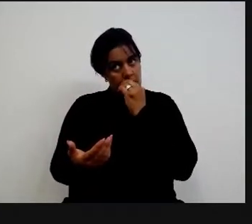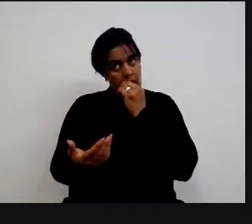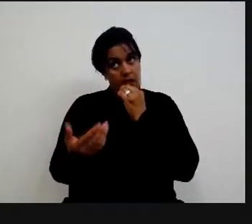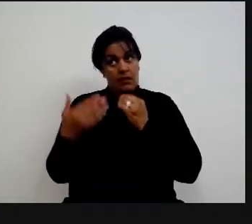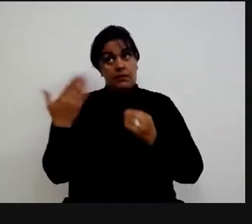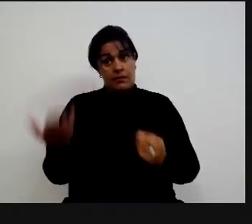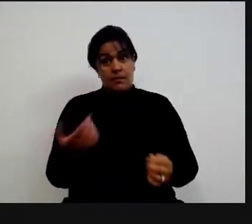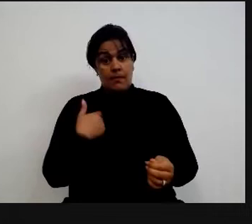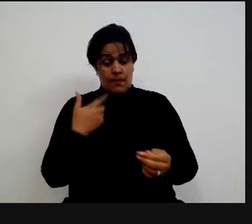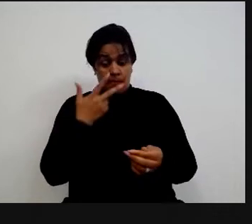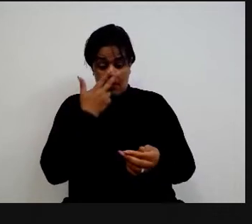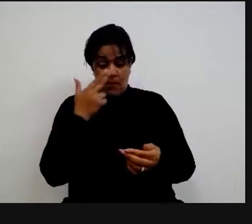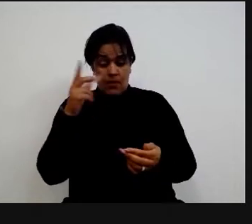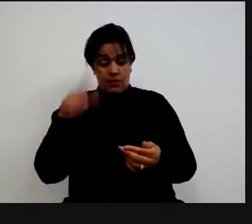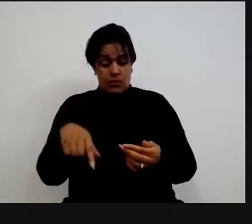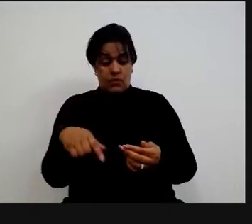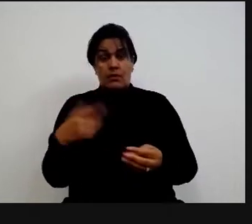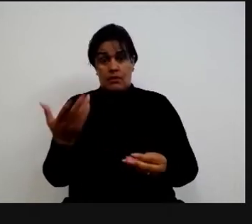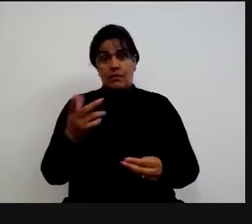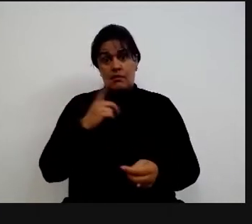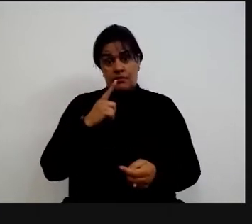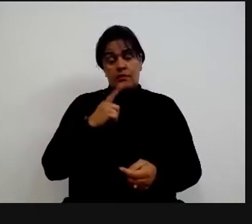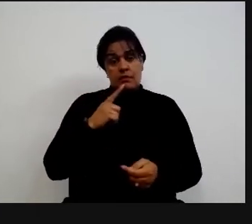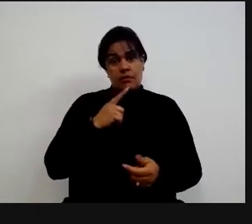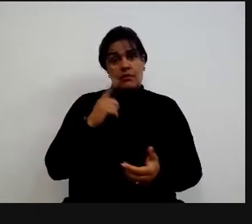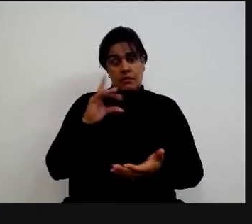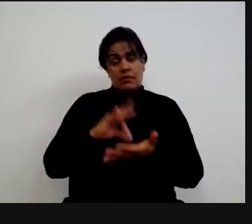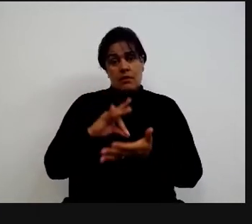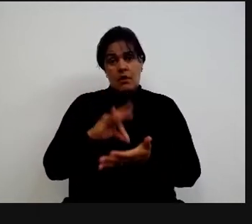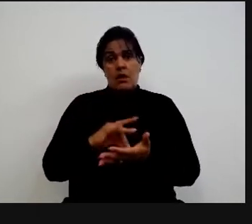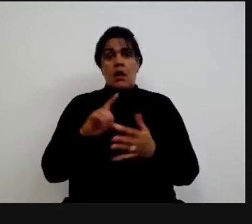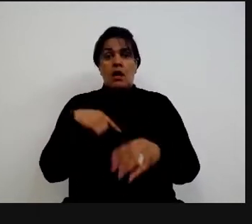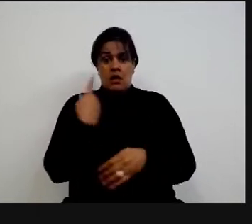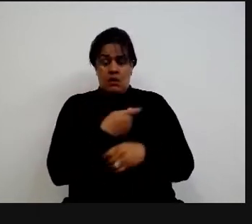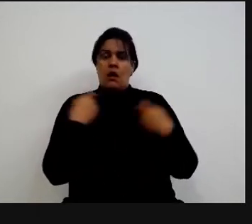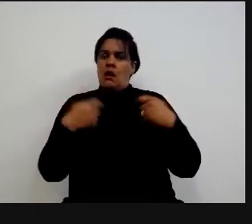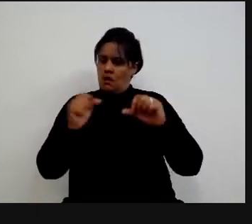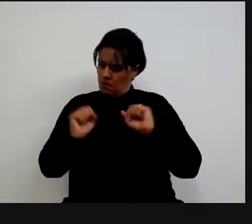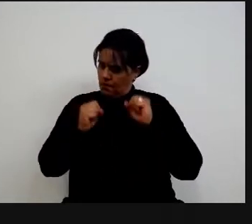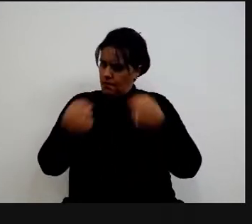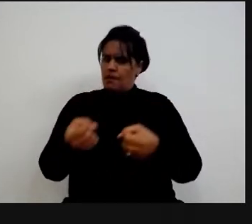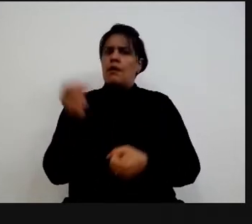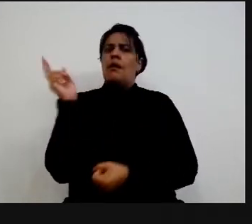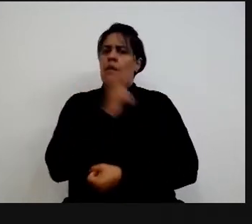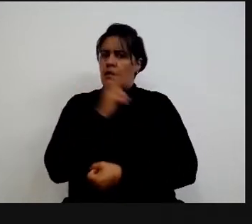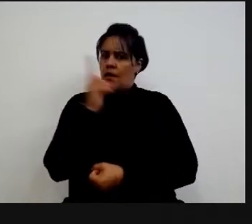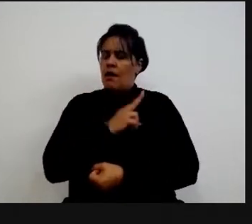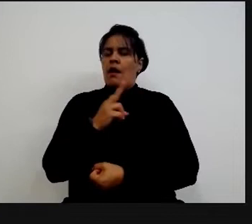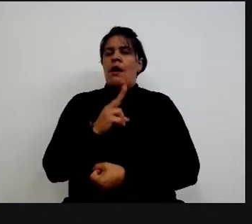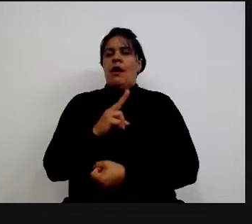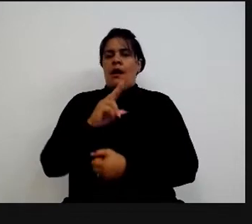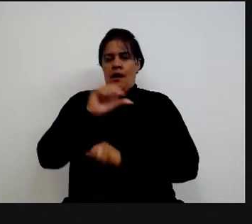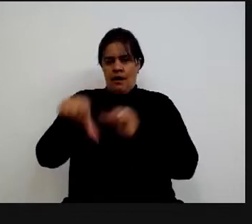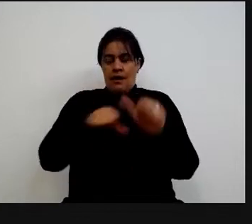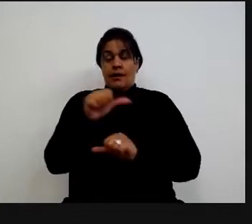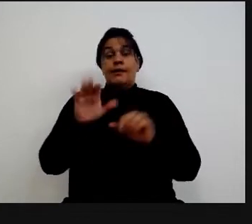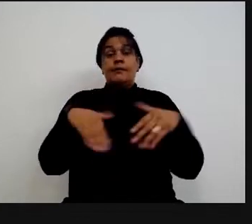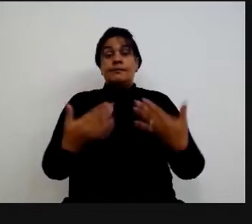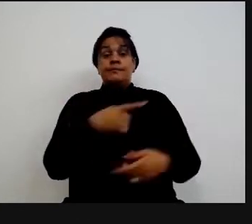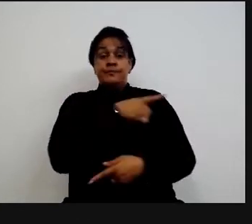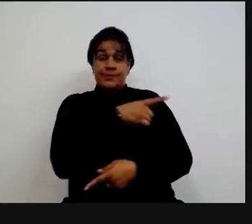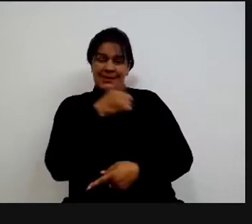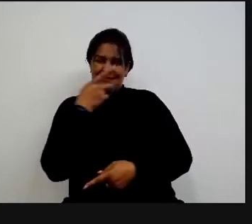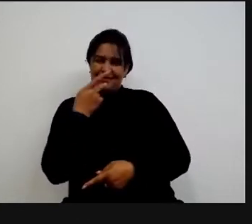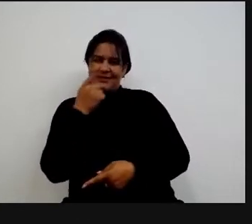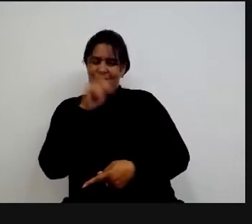Né? Então, eu acho que isso estava muito presente para nós e vamos para o sentido de urgência. Né? Então, esse sentido de